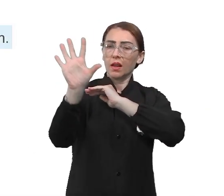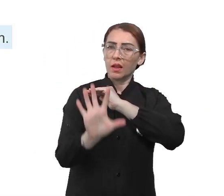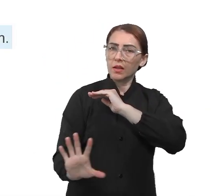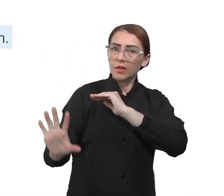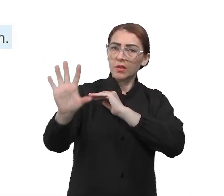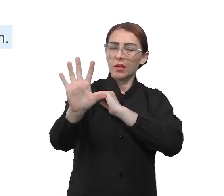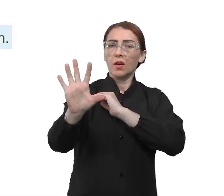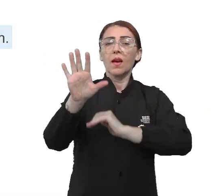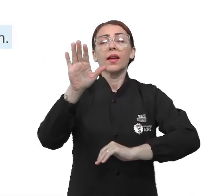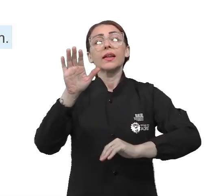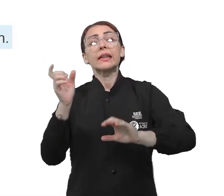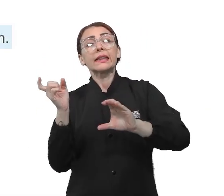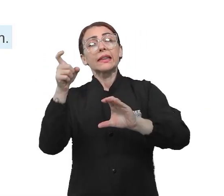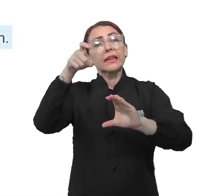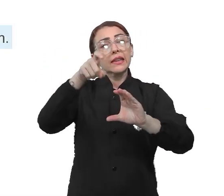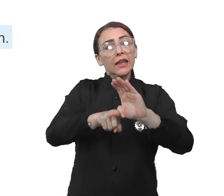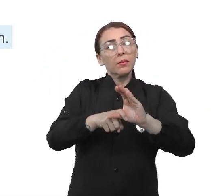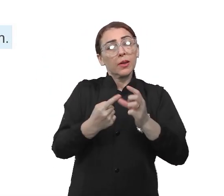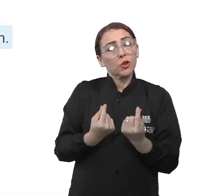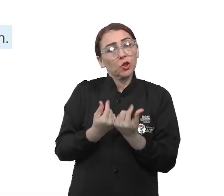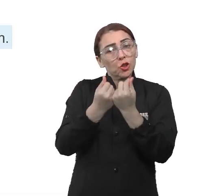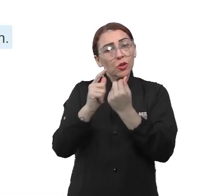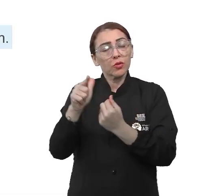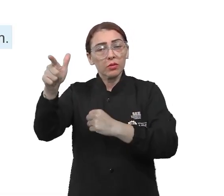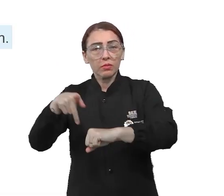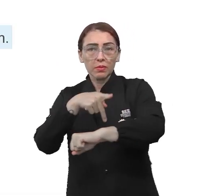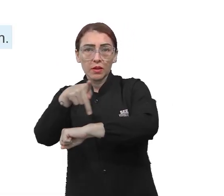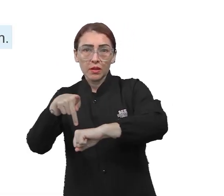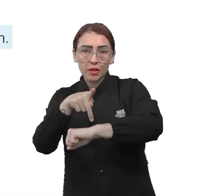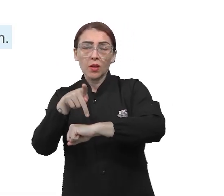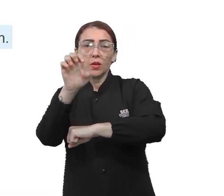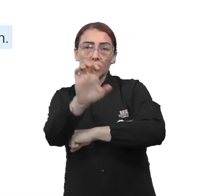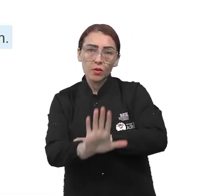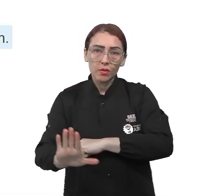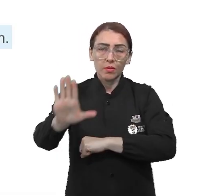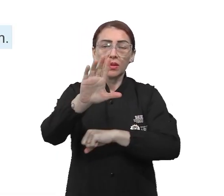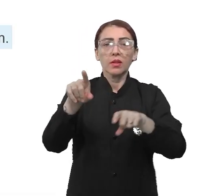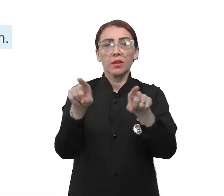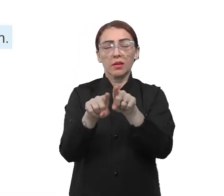região, a dependência de capital estrangeiro, de capital europeu.